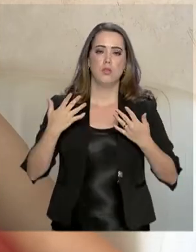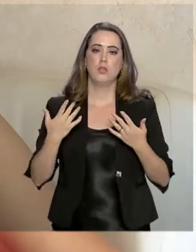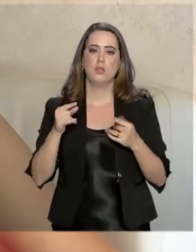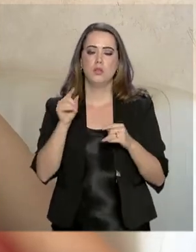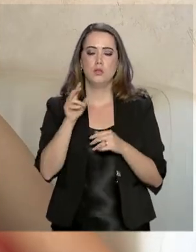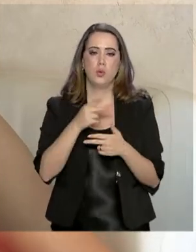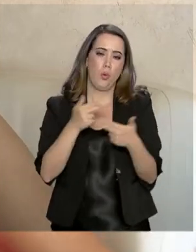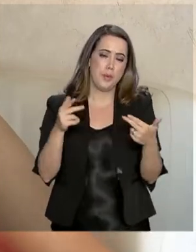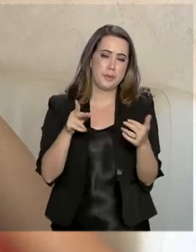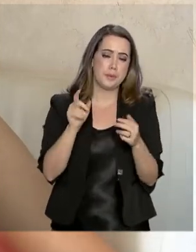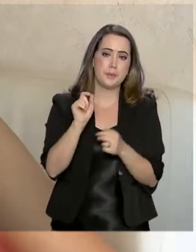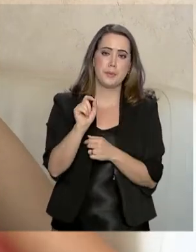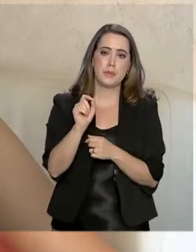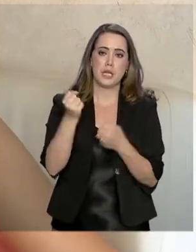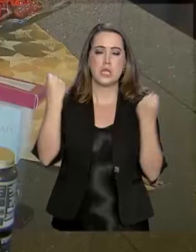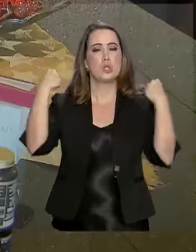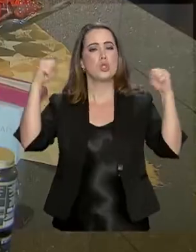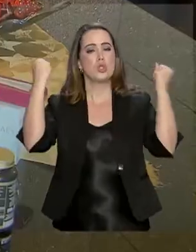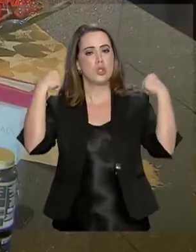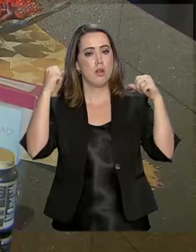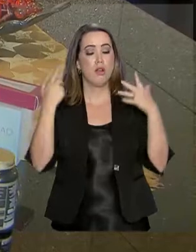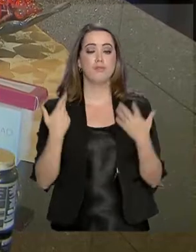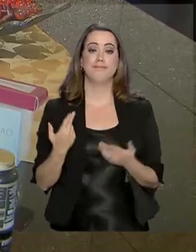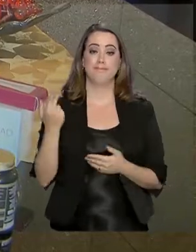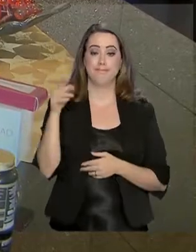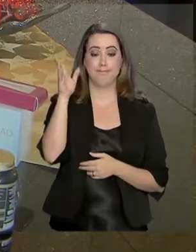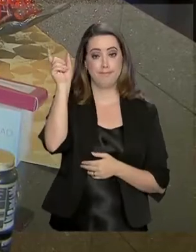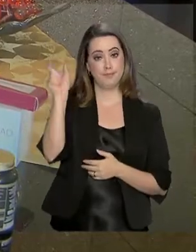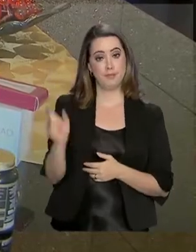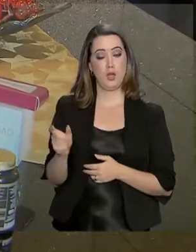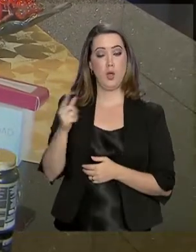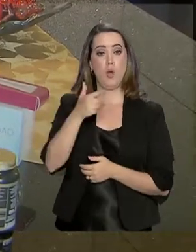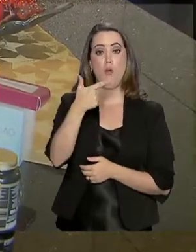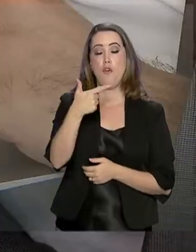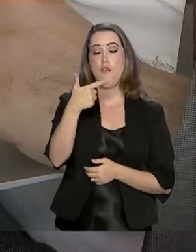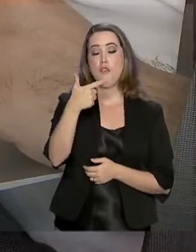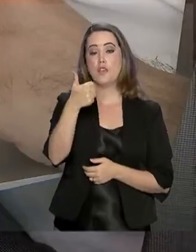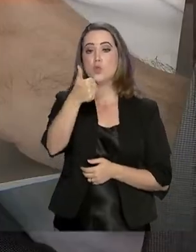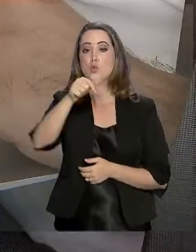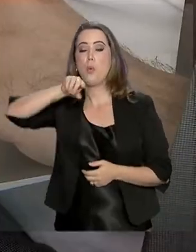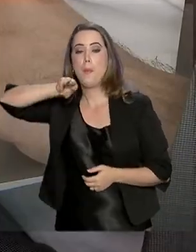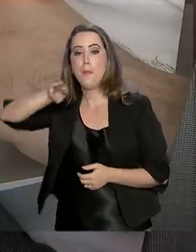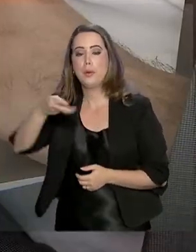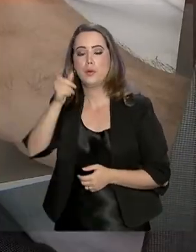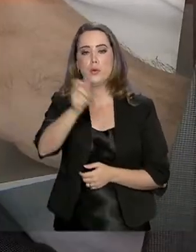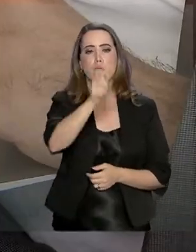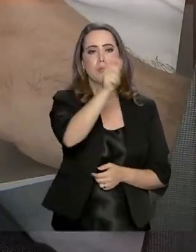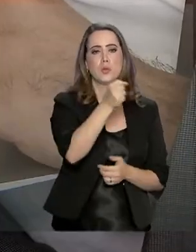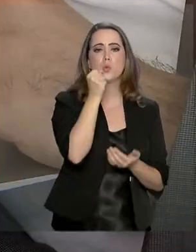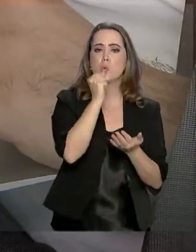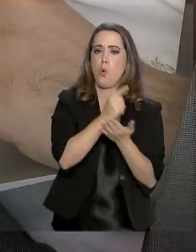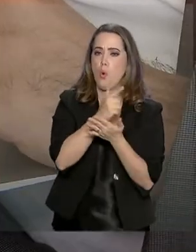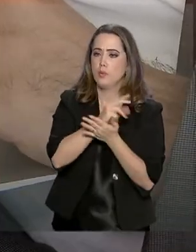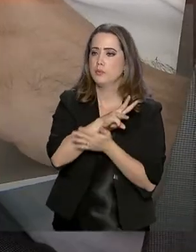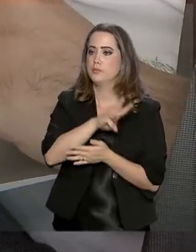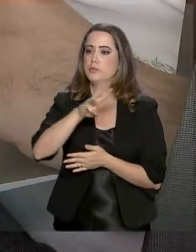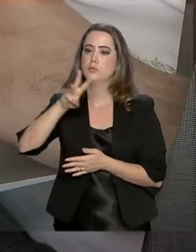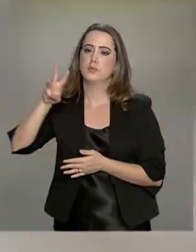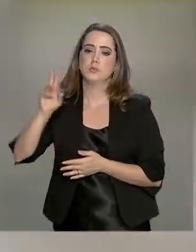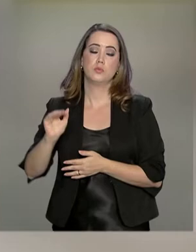produtos para ginástica. Assim como o Suzy, 21 milhões de brasileiros compram em sites